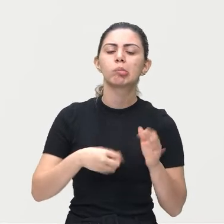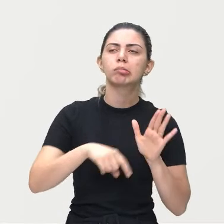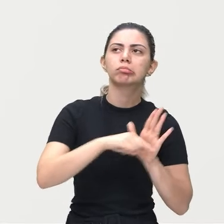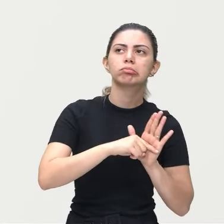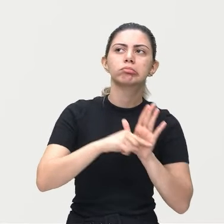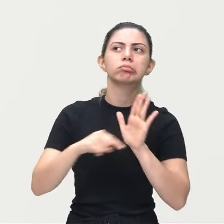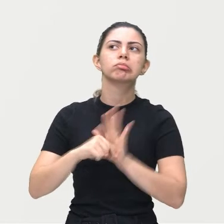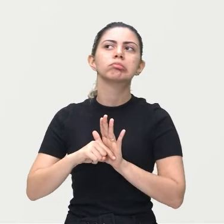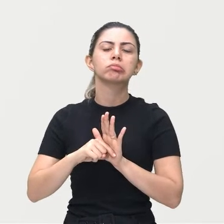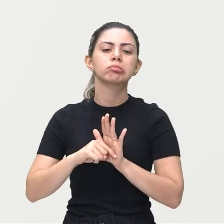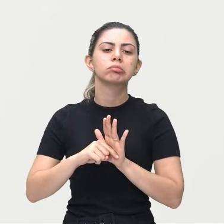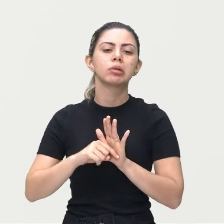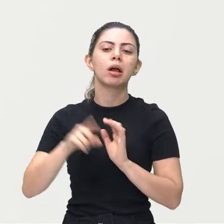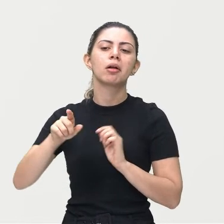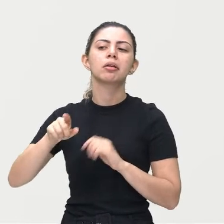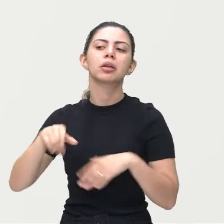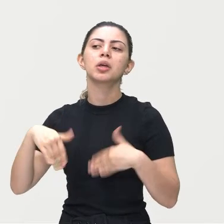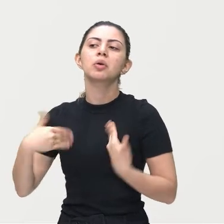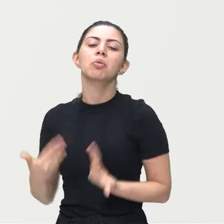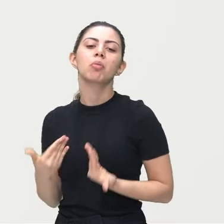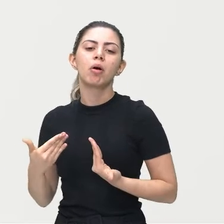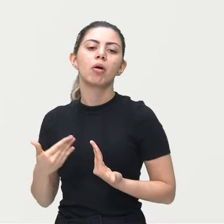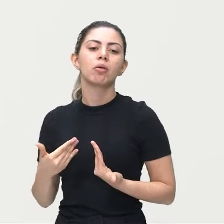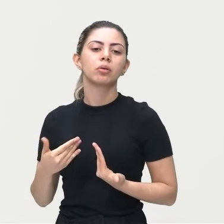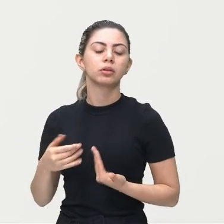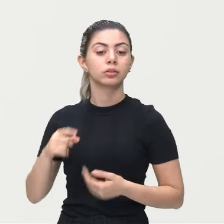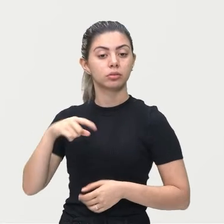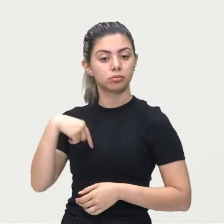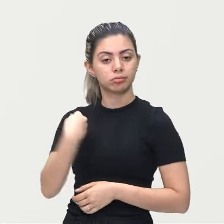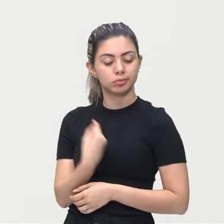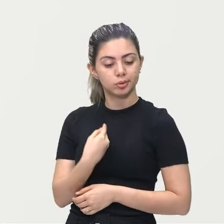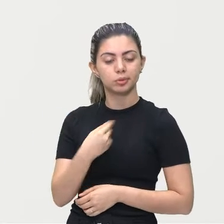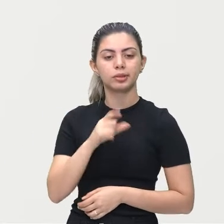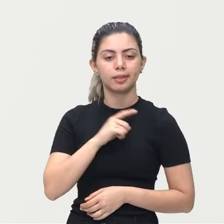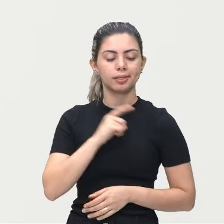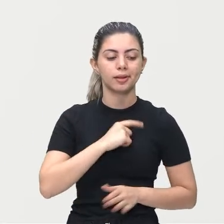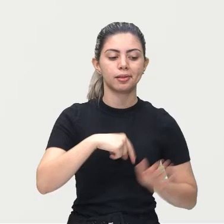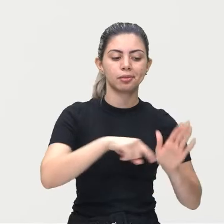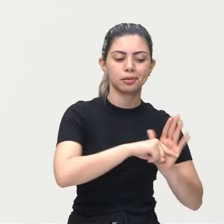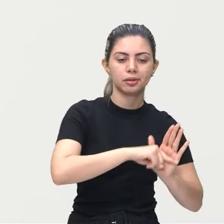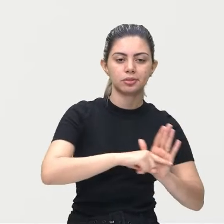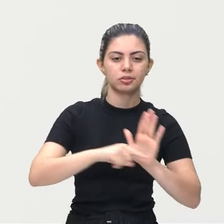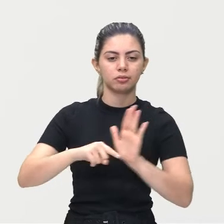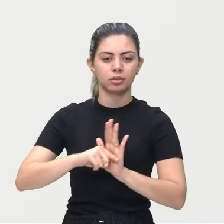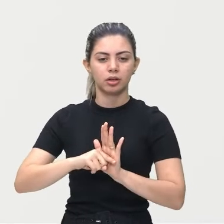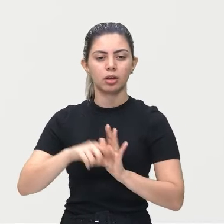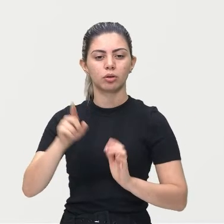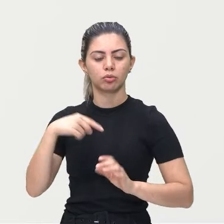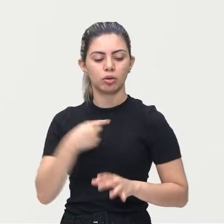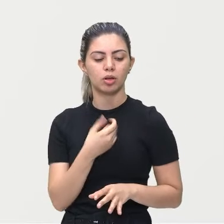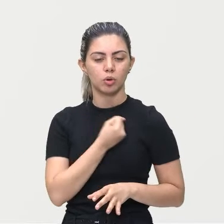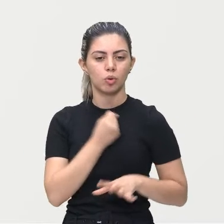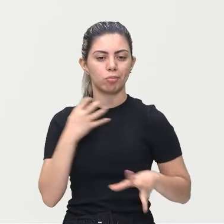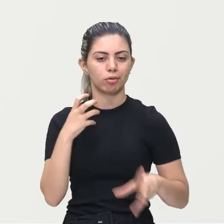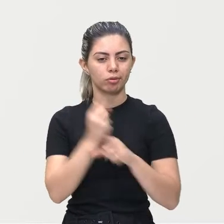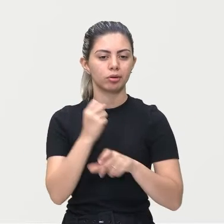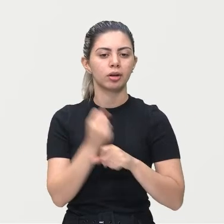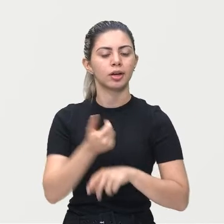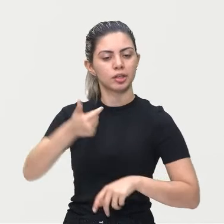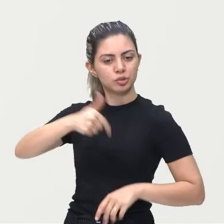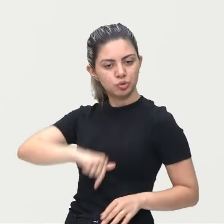sinal? Quando você está manipulando sinais iguais, você vai somar os números e repetir o